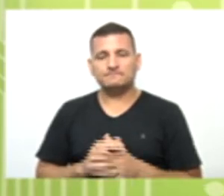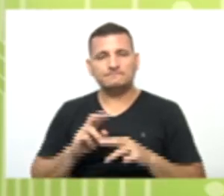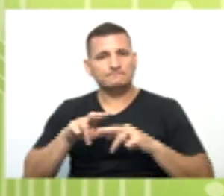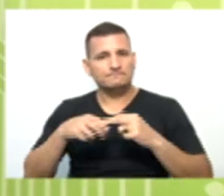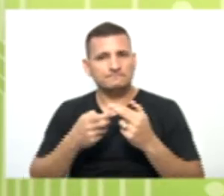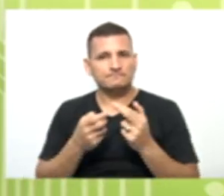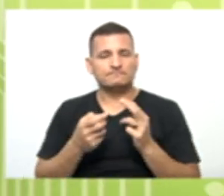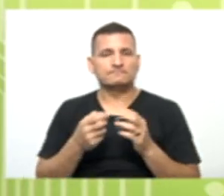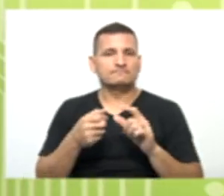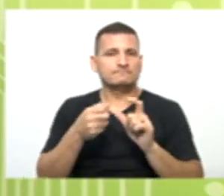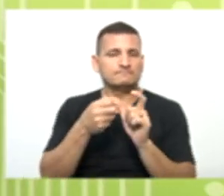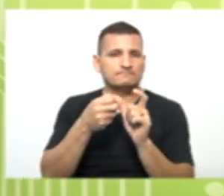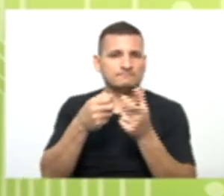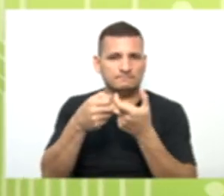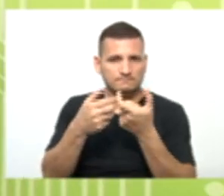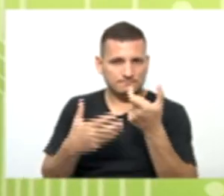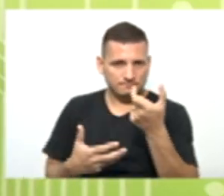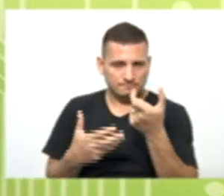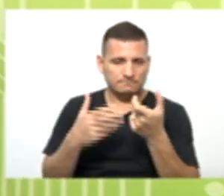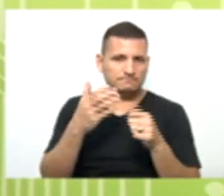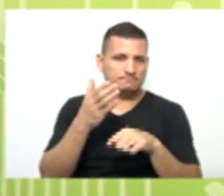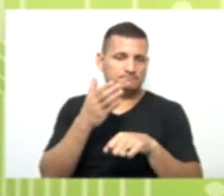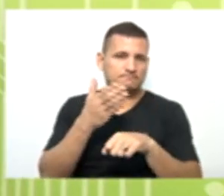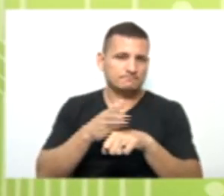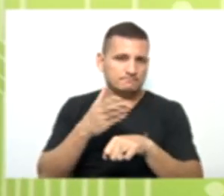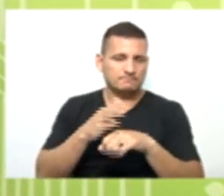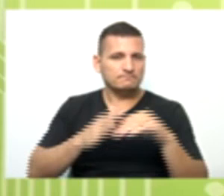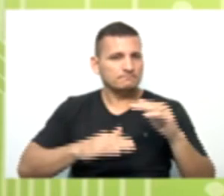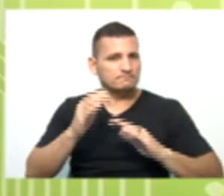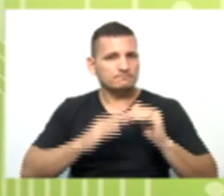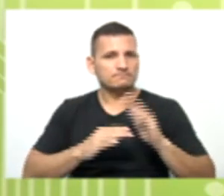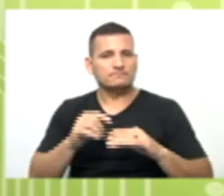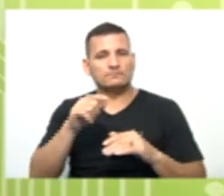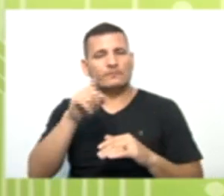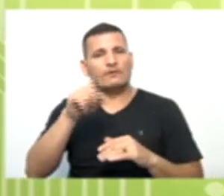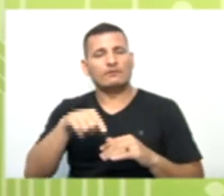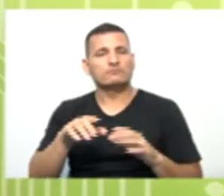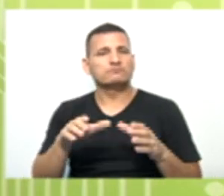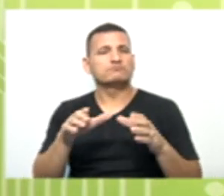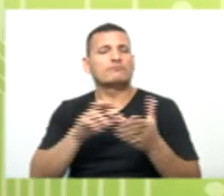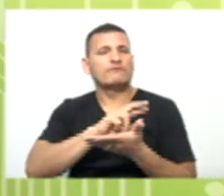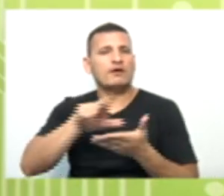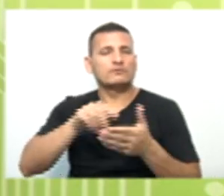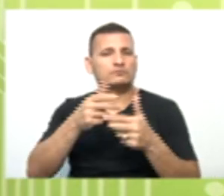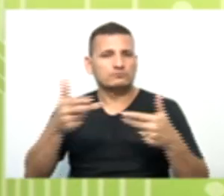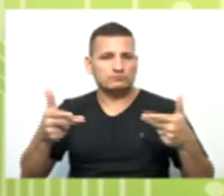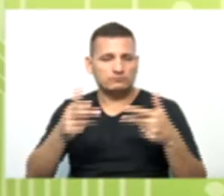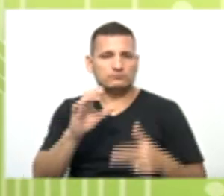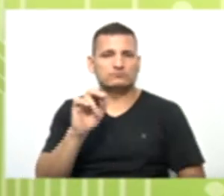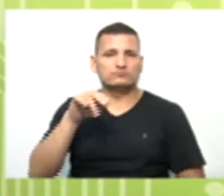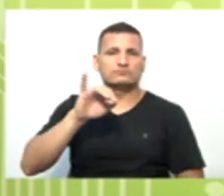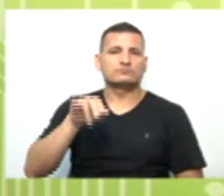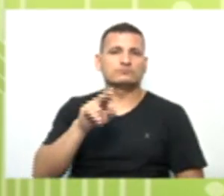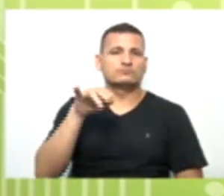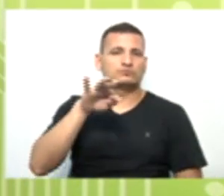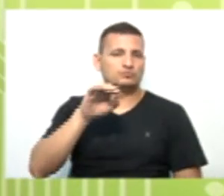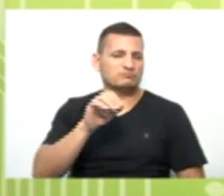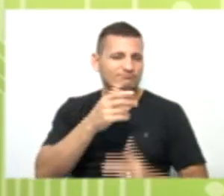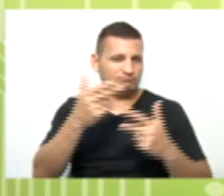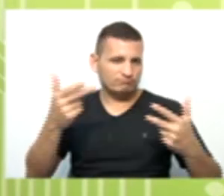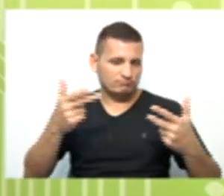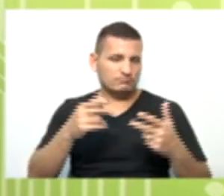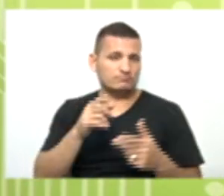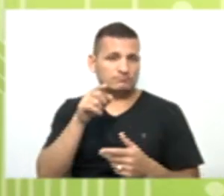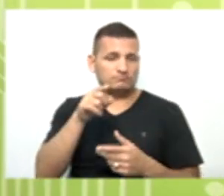para a prática profissional, ela se configura como esse conjunto de atividades, né? Como um momento em que você vai